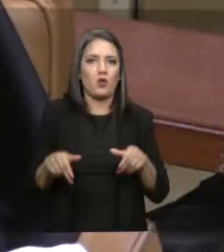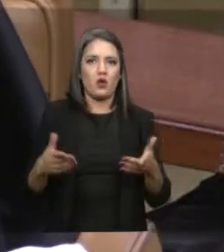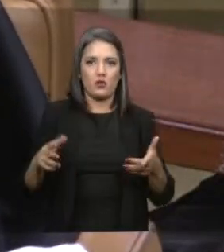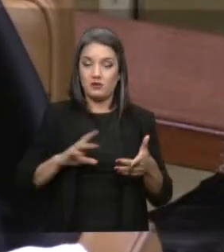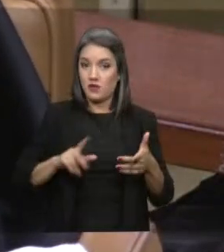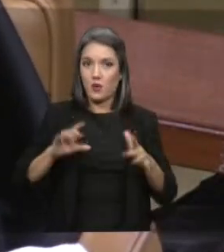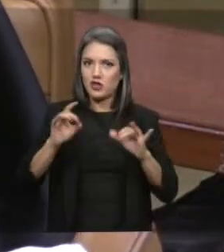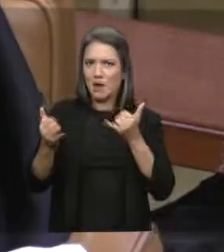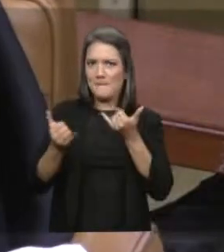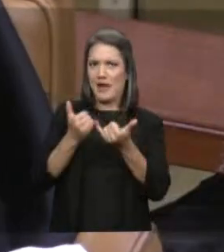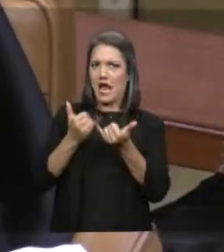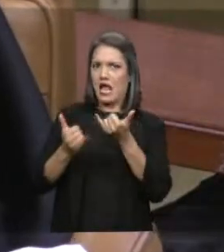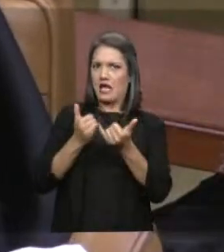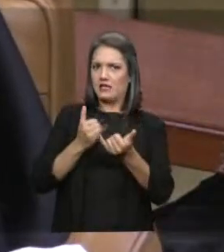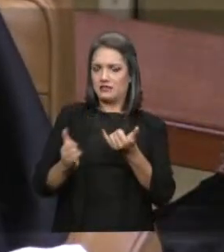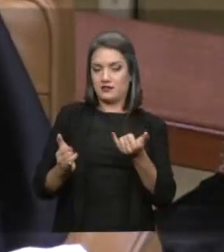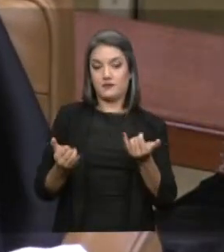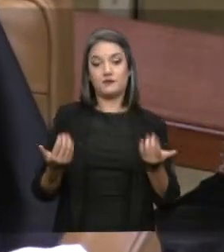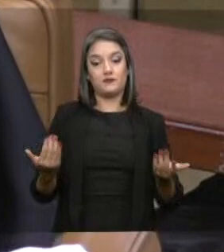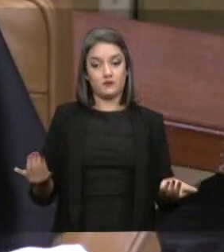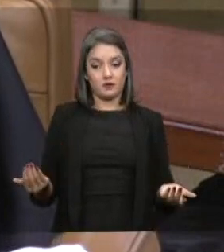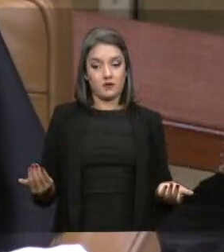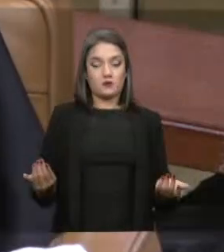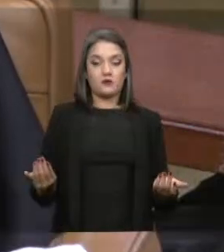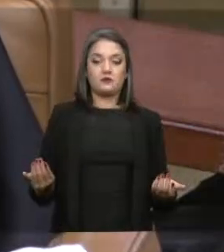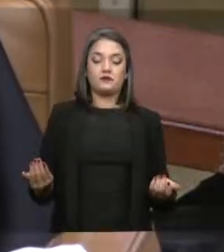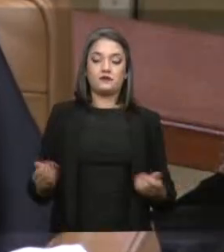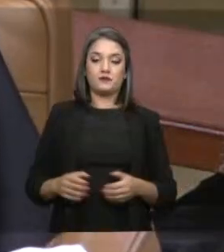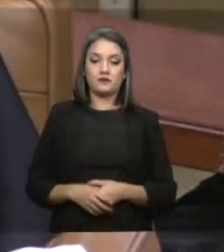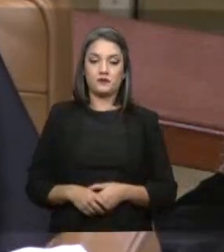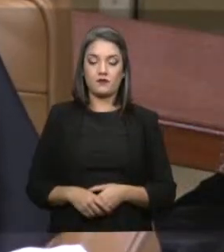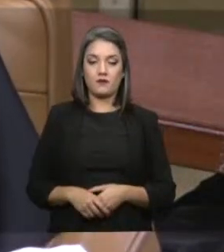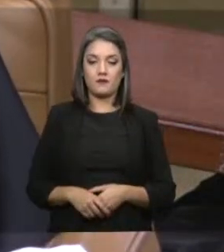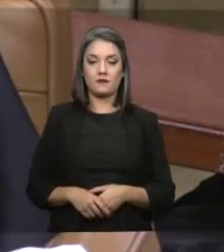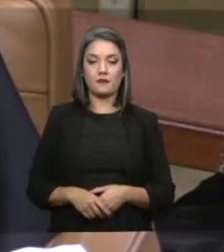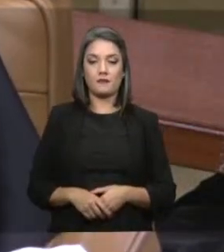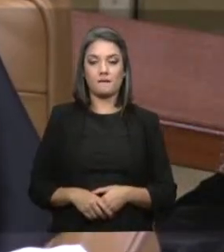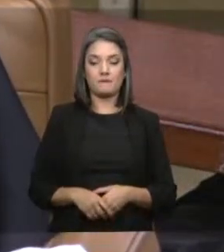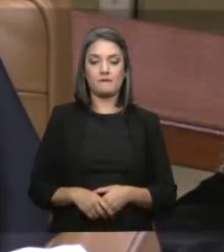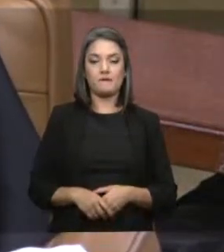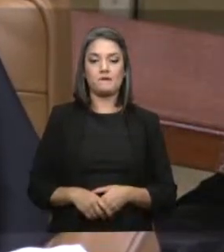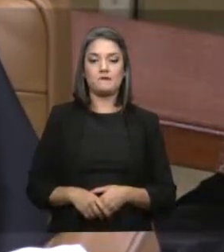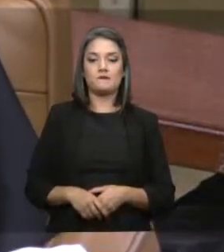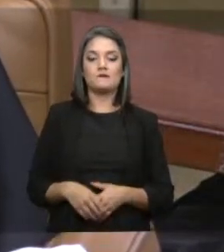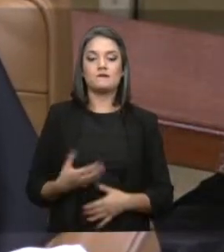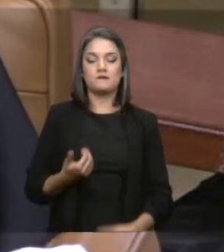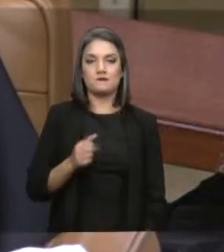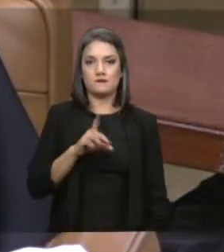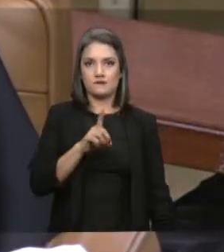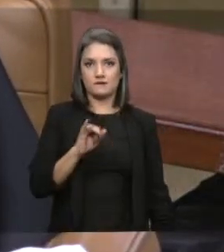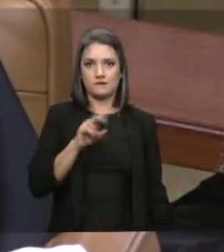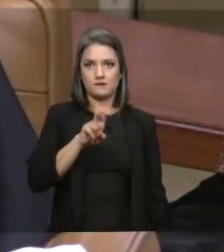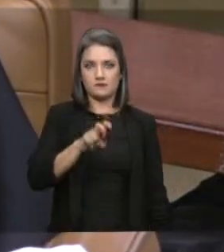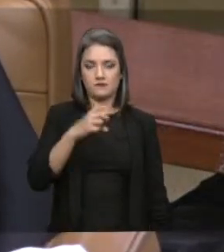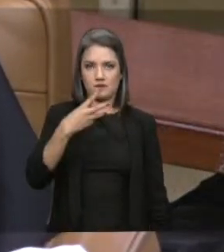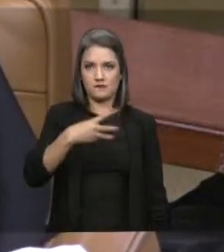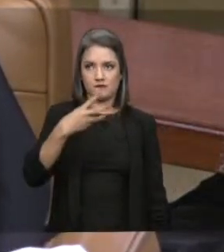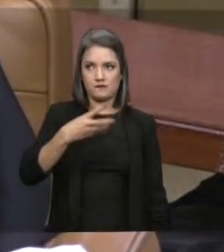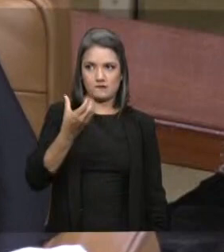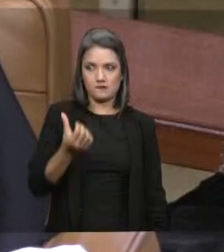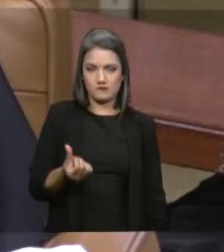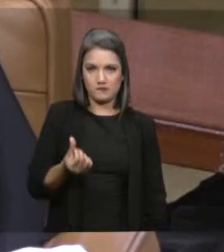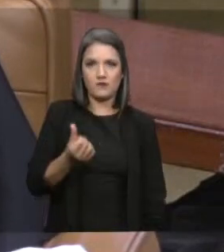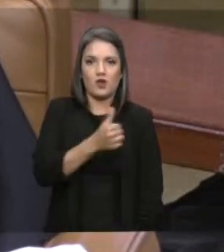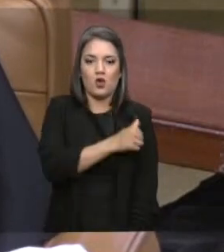nesse confunde e aqui é o caso ou seja lá nesta de 5336